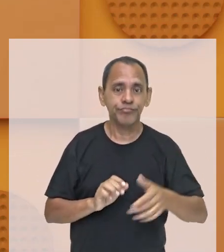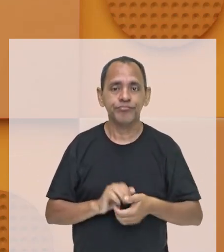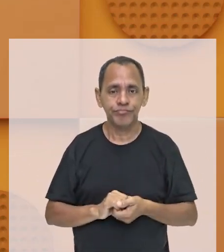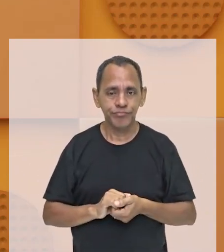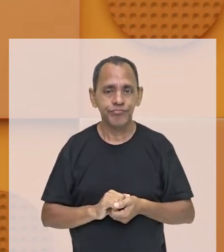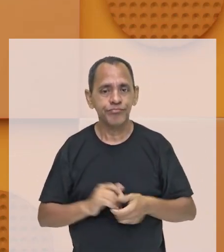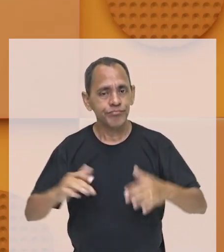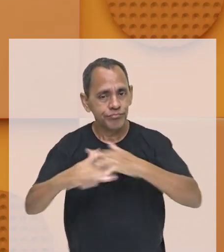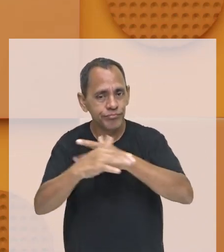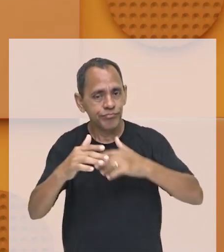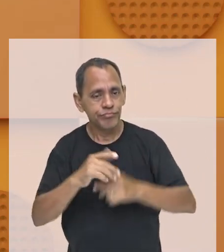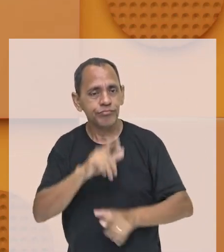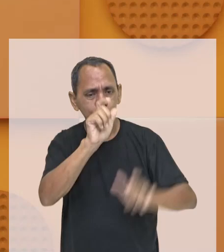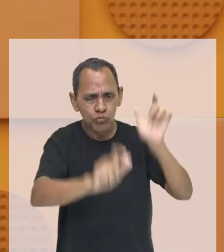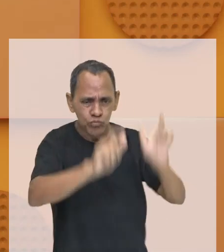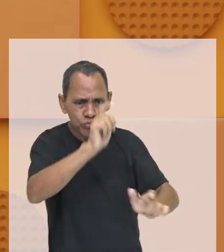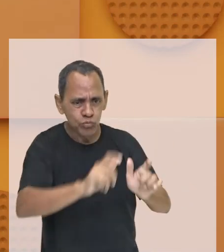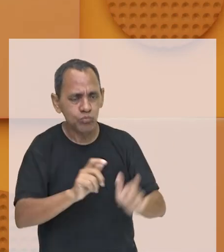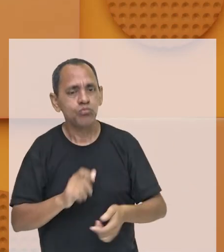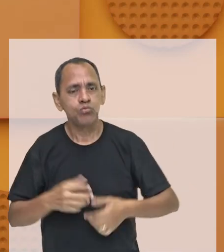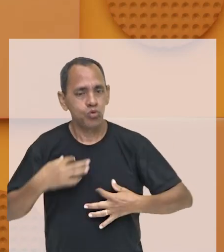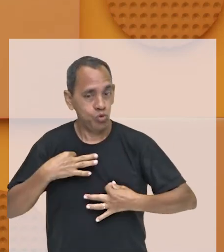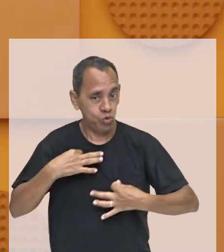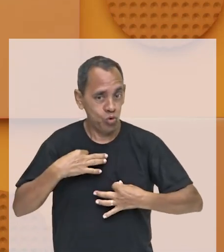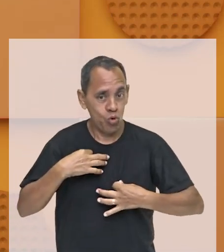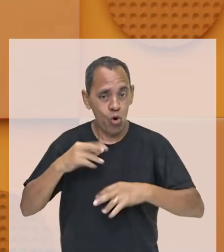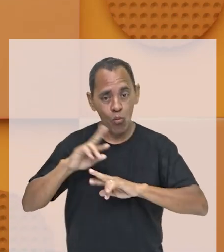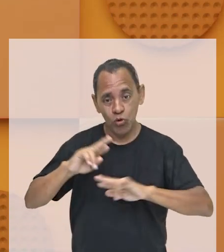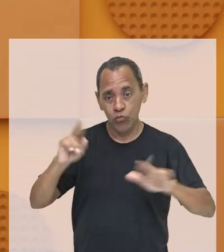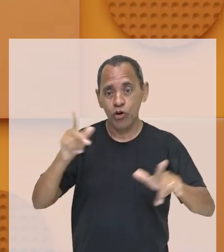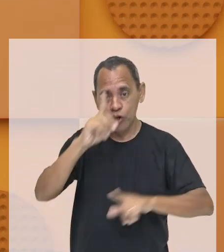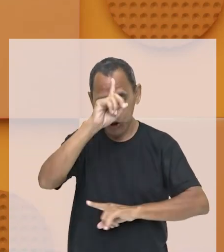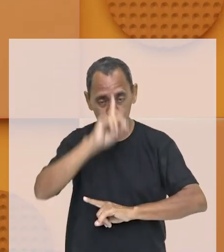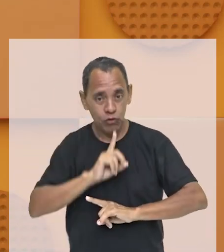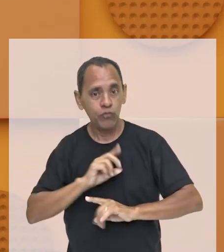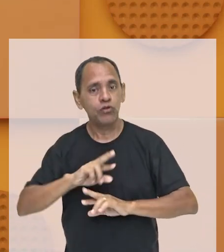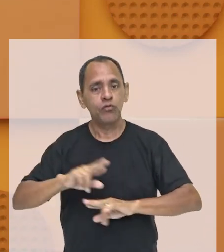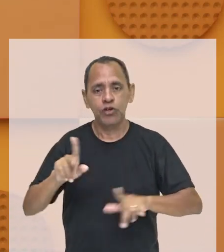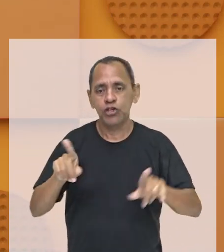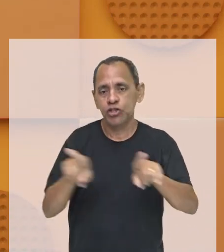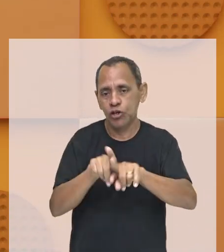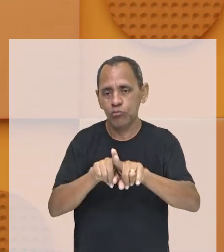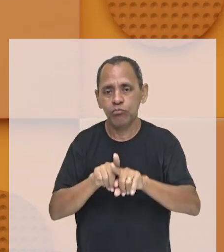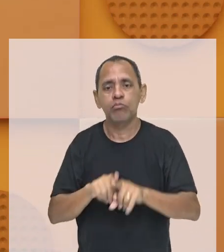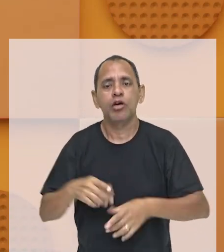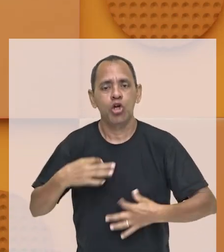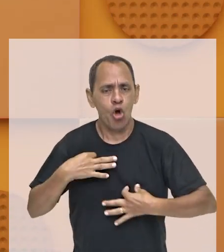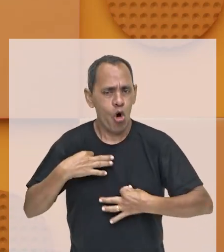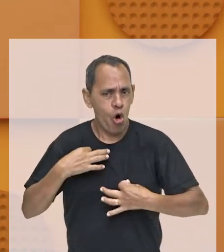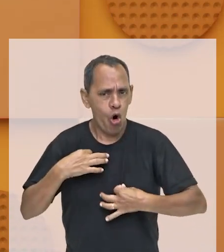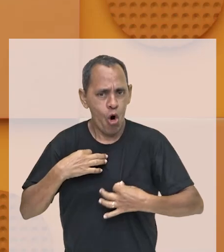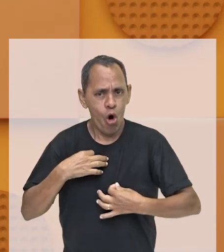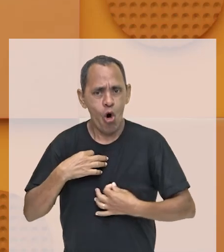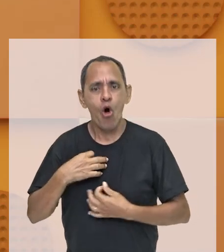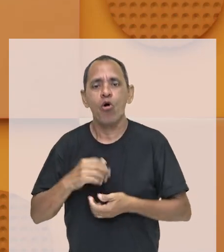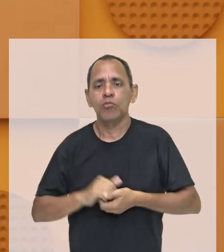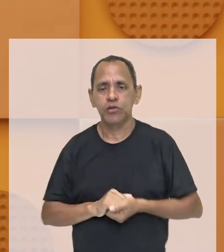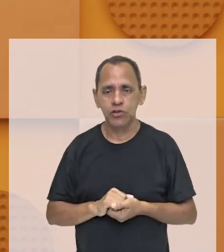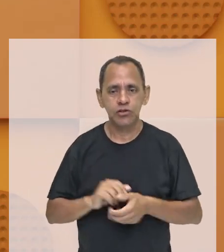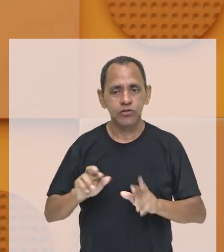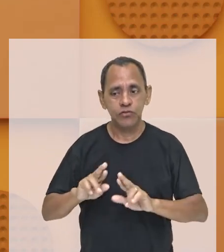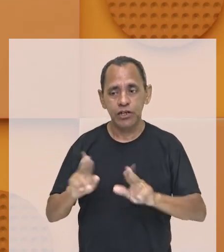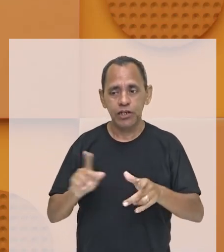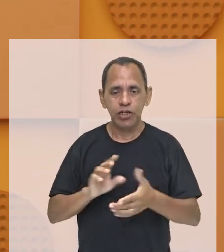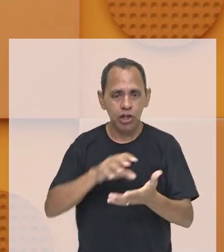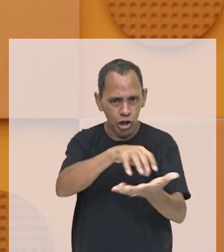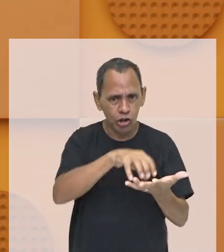pessoas com diferentes aparências, né? Vimos roupas tradicionais, vimos roupas mais modernas, nós vimos ali o trânsito e aí o